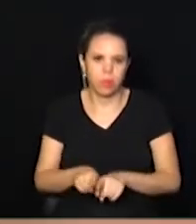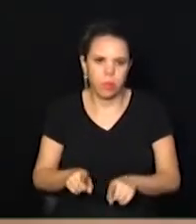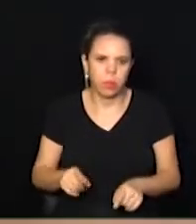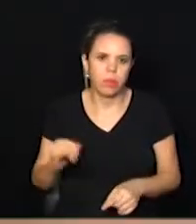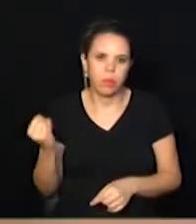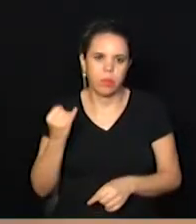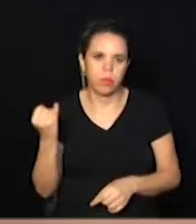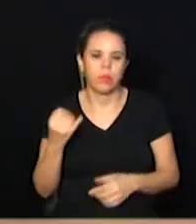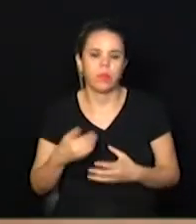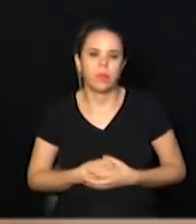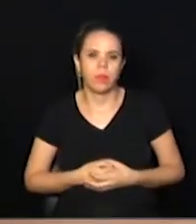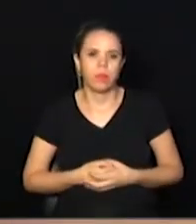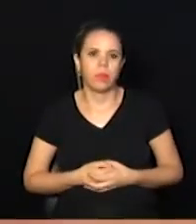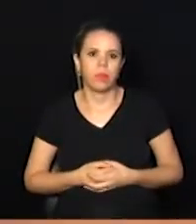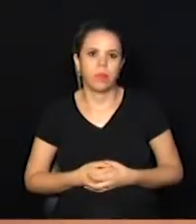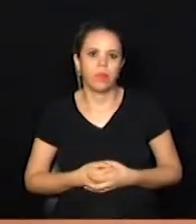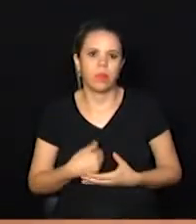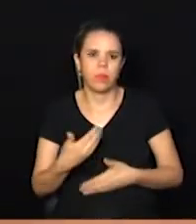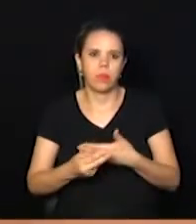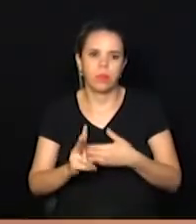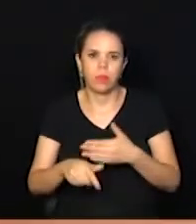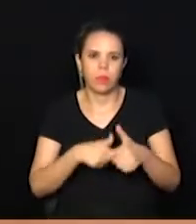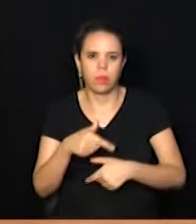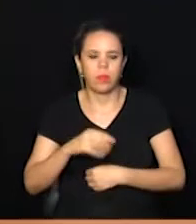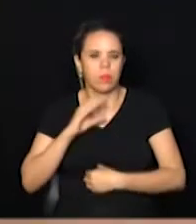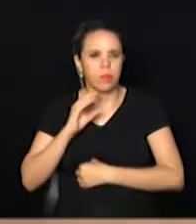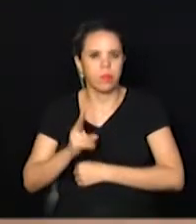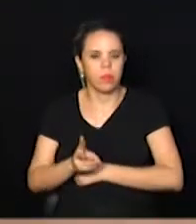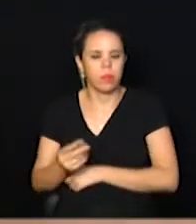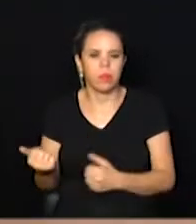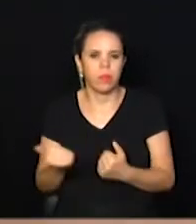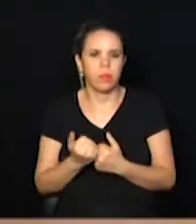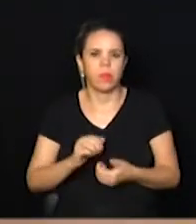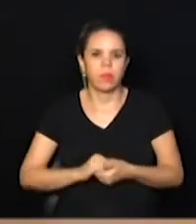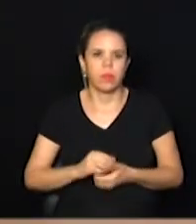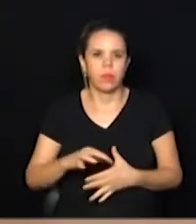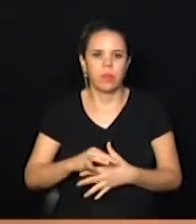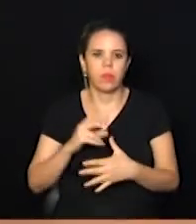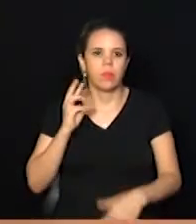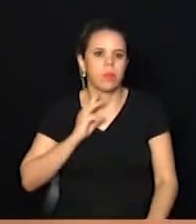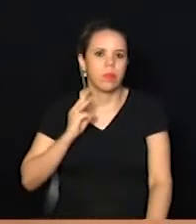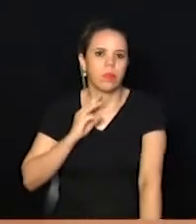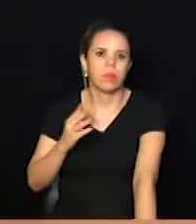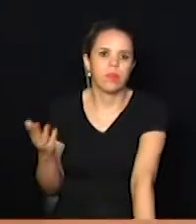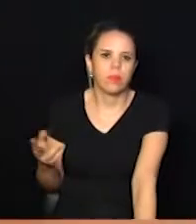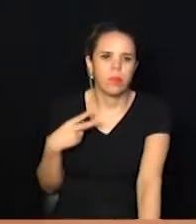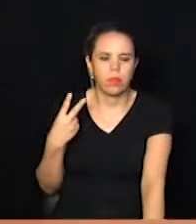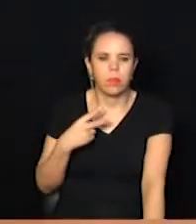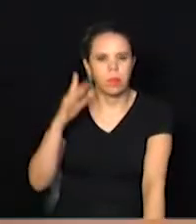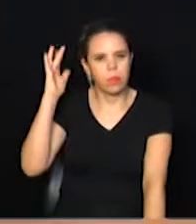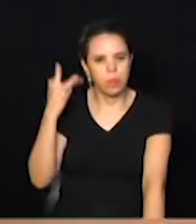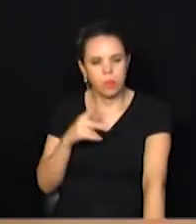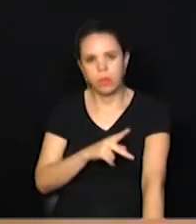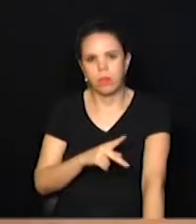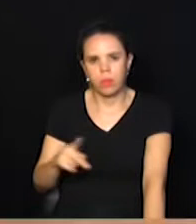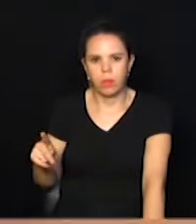simbólico, importante. No prosseguimento aí, o trabalho do Carlão. Cumprimentar o líder Cecílio, vereadora Guida,